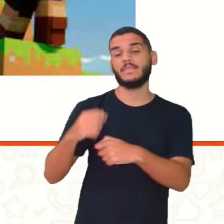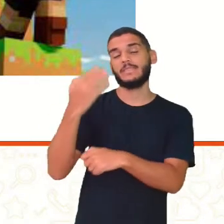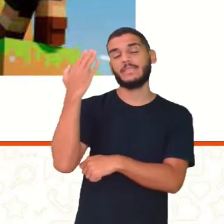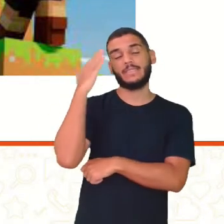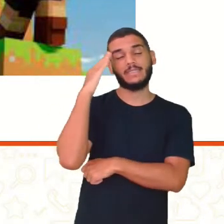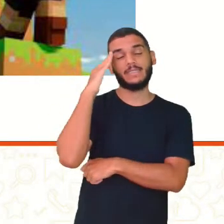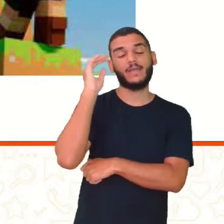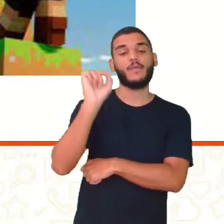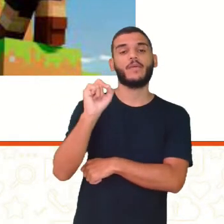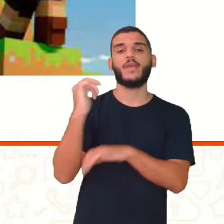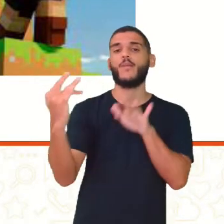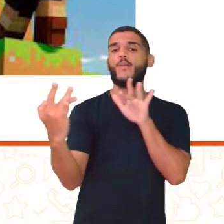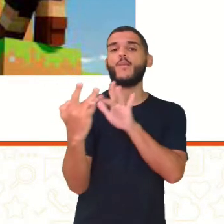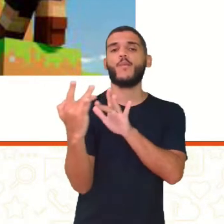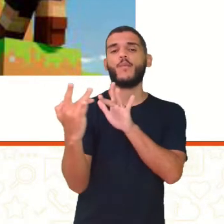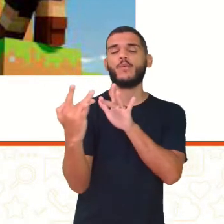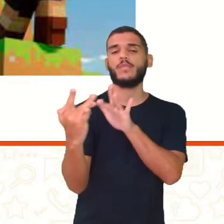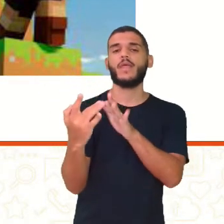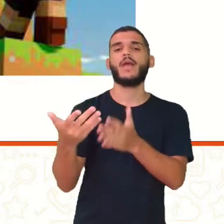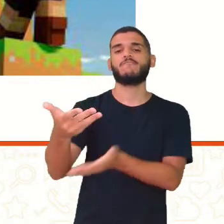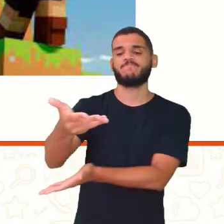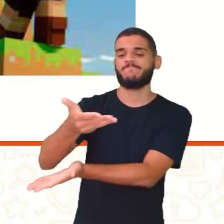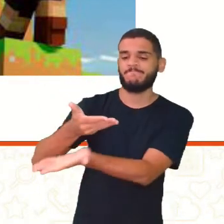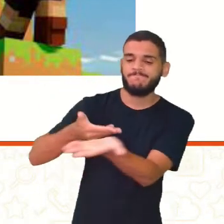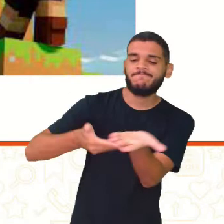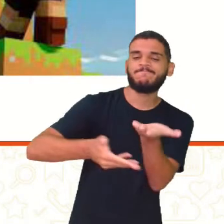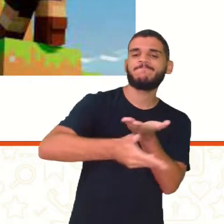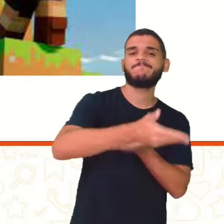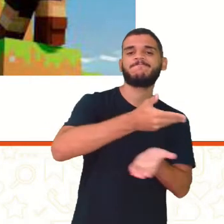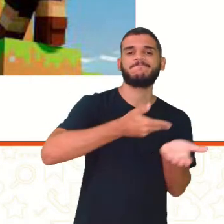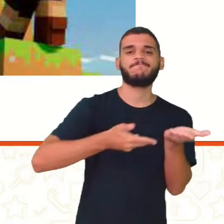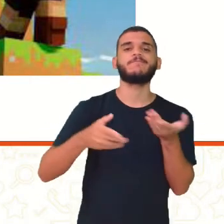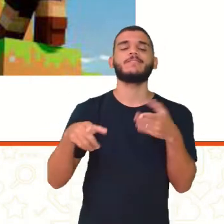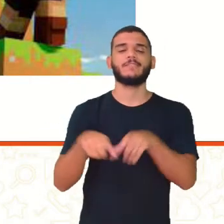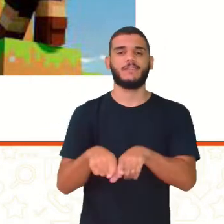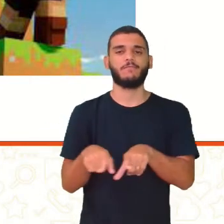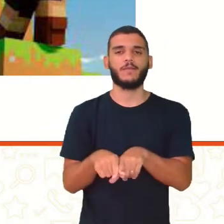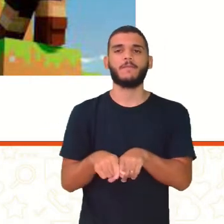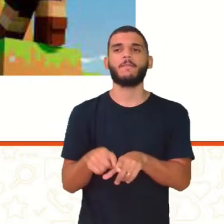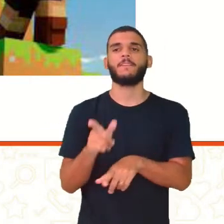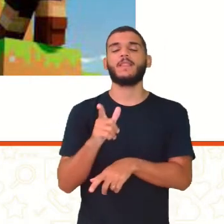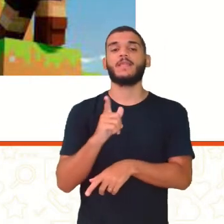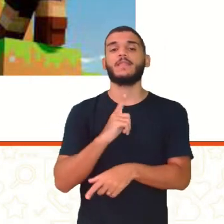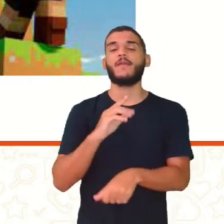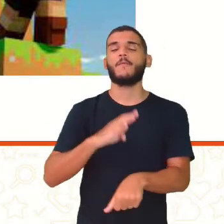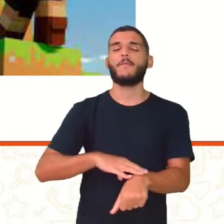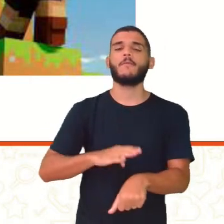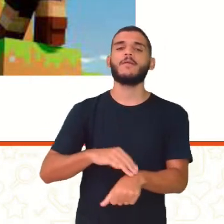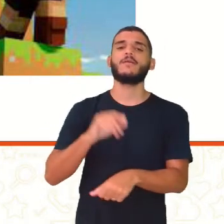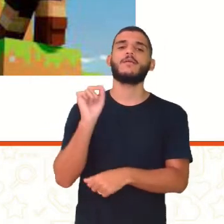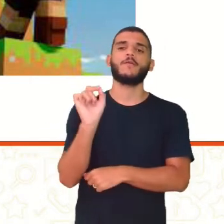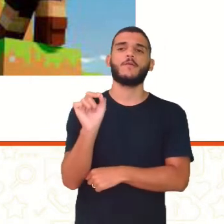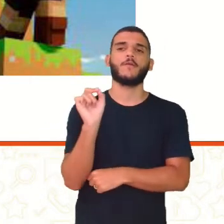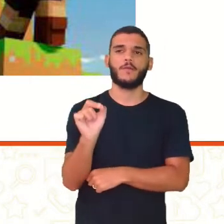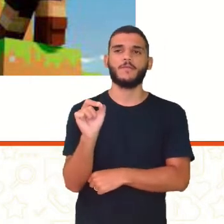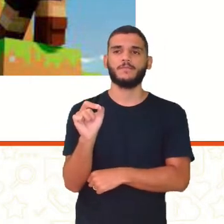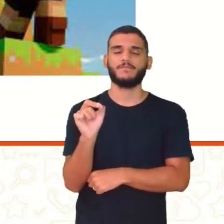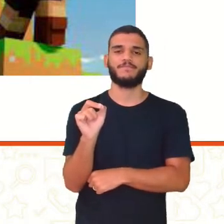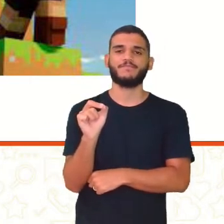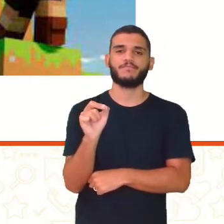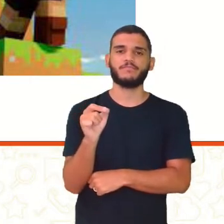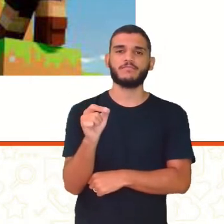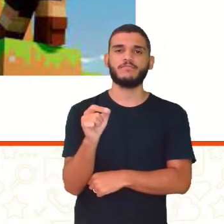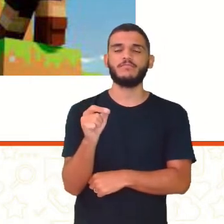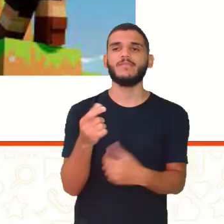que esse contato, que essa socialização é importante, que vai ter um momento deles trocarem